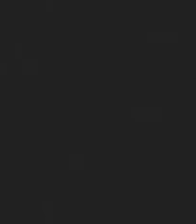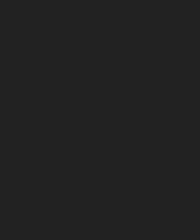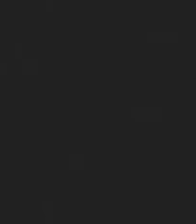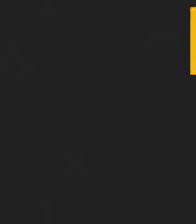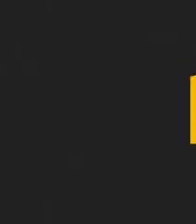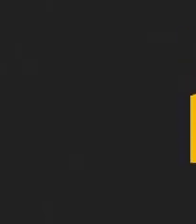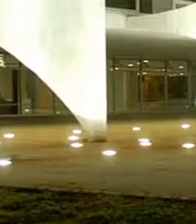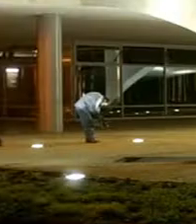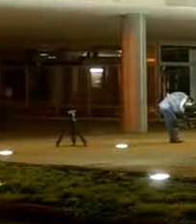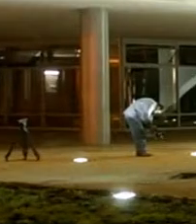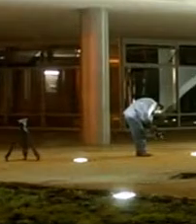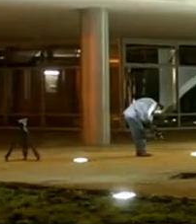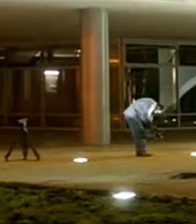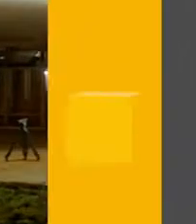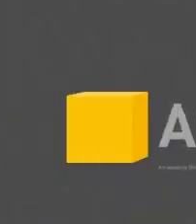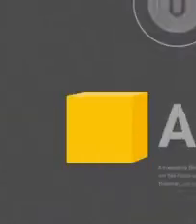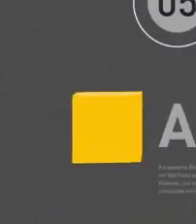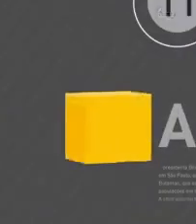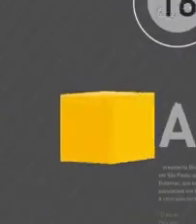Música